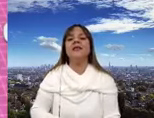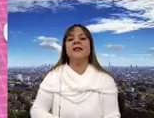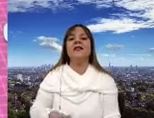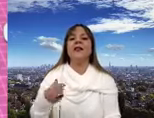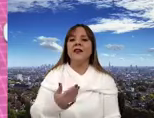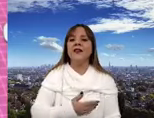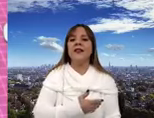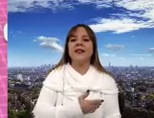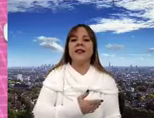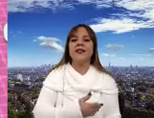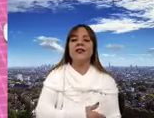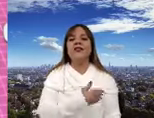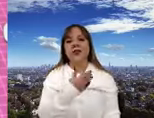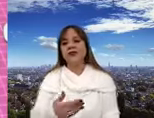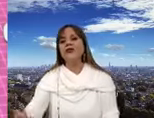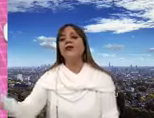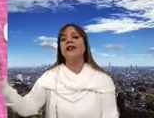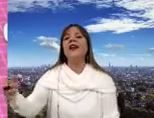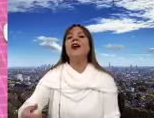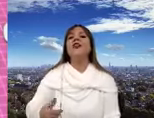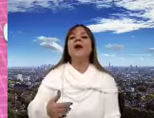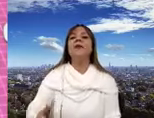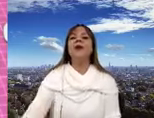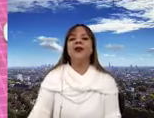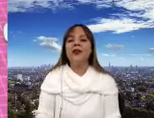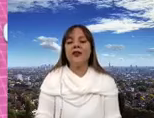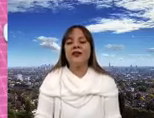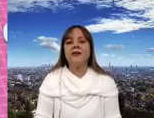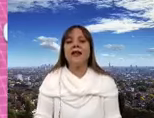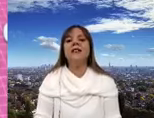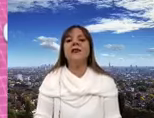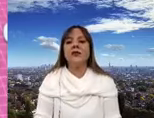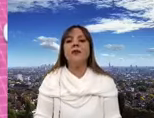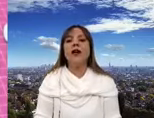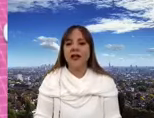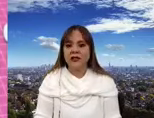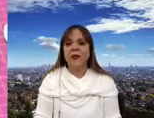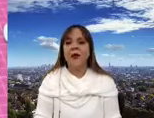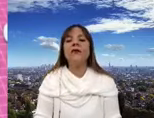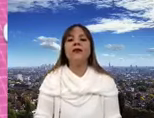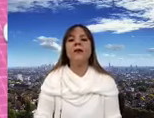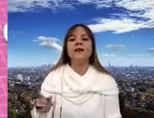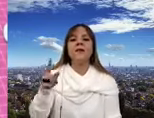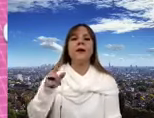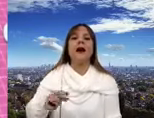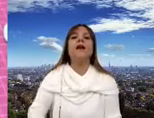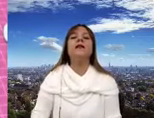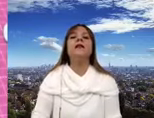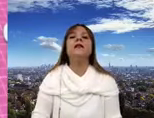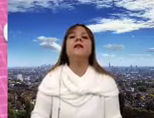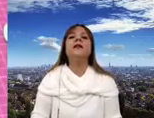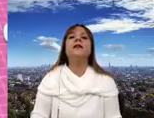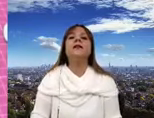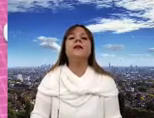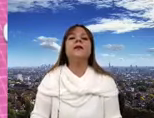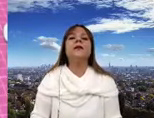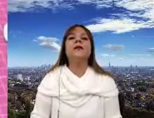no Artesanato em Nós, continua aqui no Amor em Nós nesse mês dos namorados, tá bom? Vamos participar.